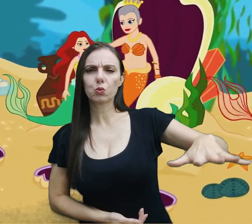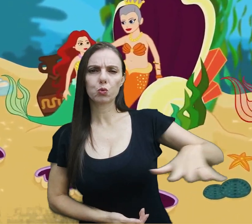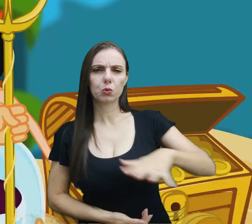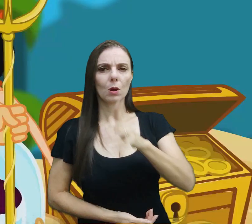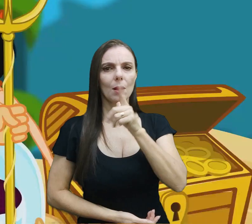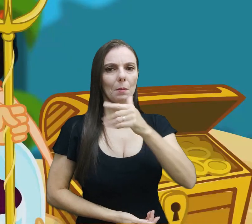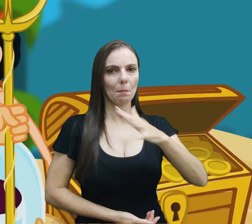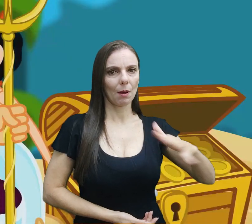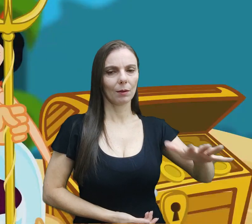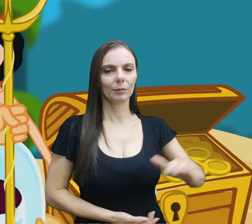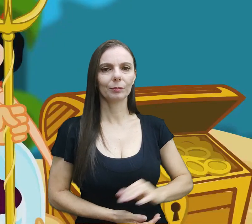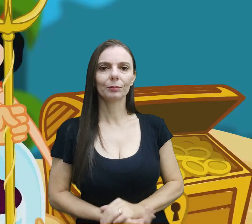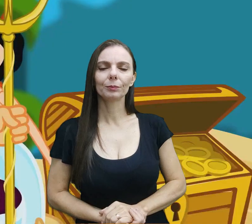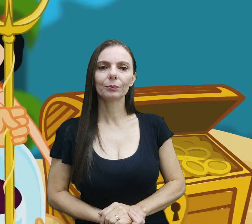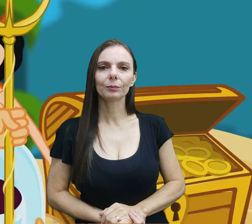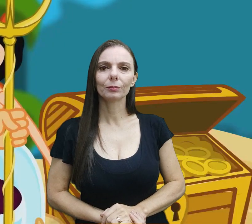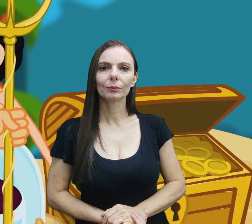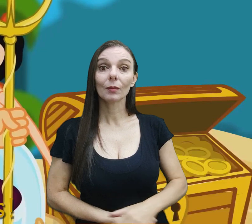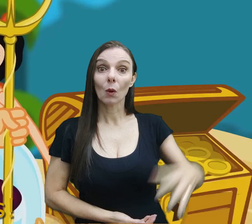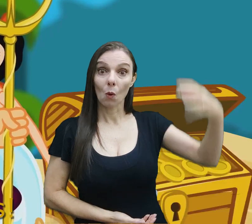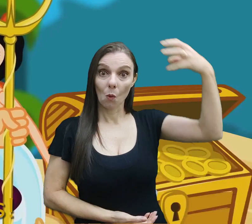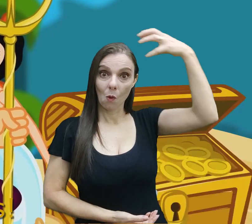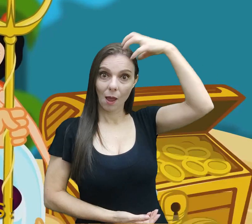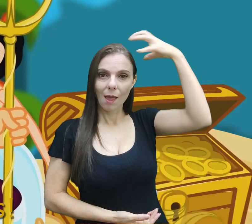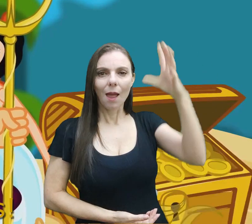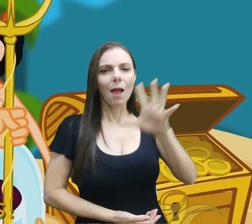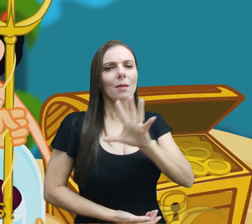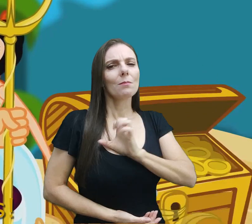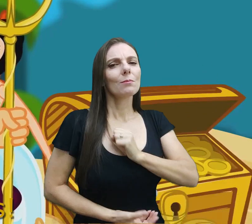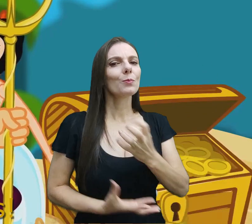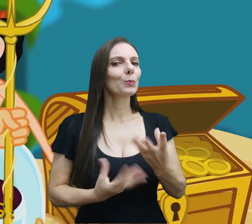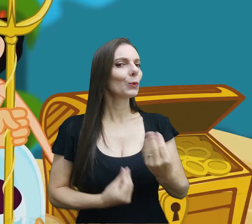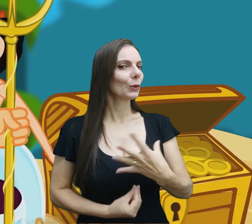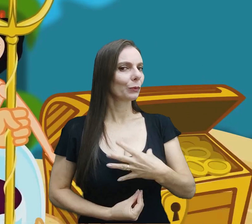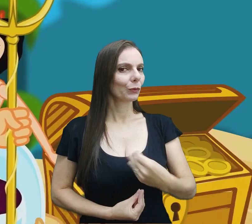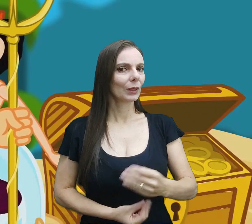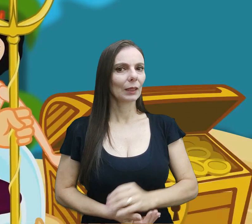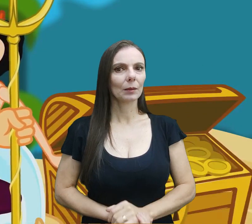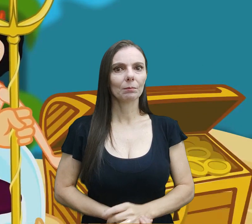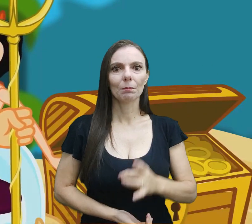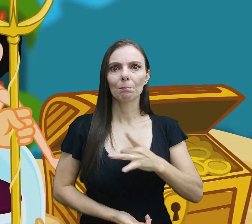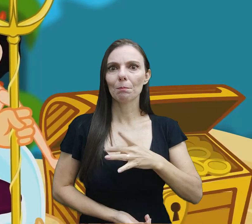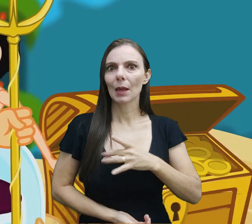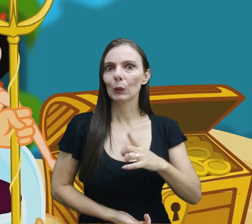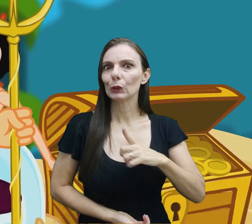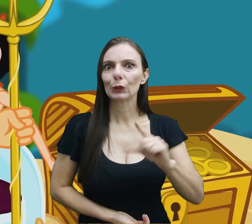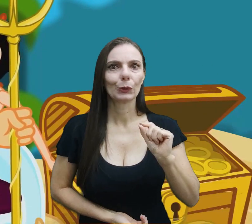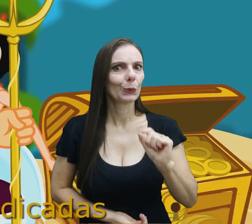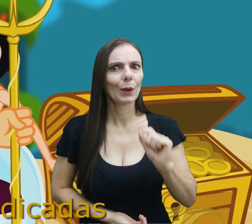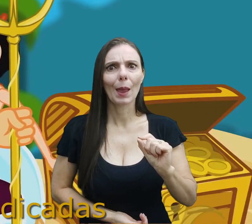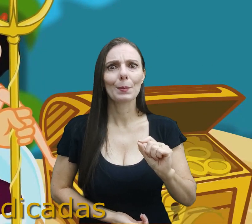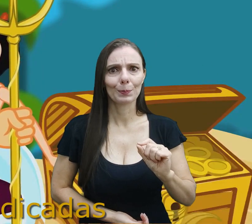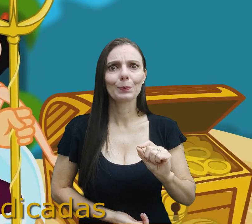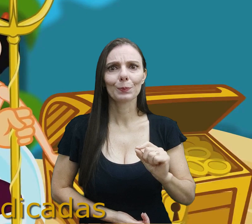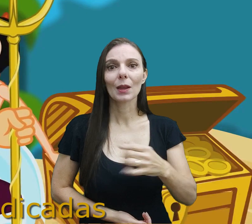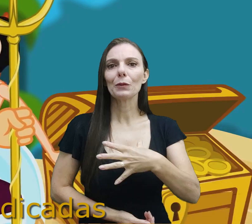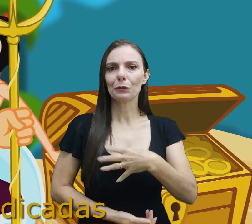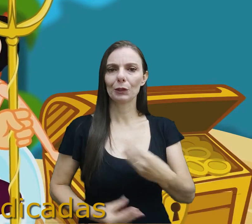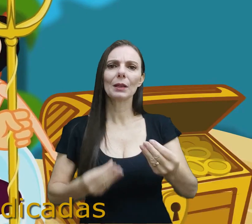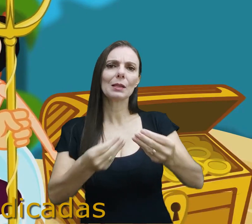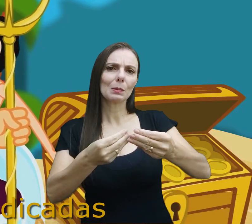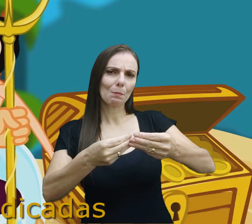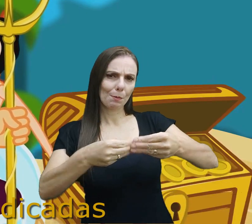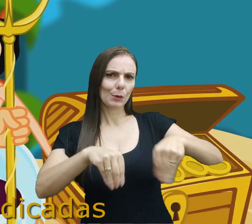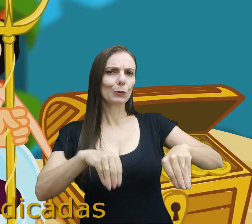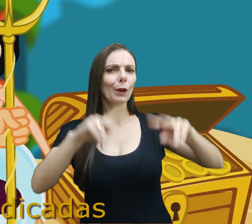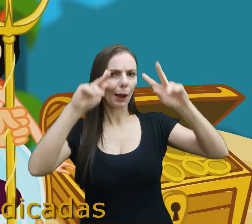os mares. O rei dos mares amava muito suas filhas. Seu maior medo é que elas